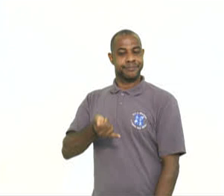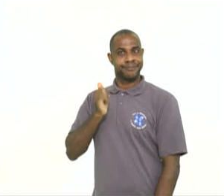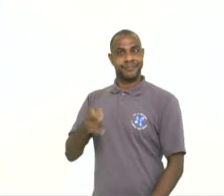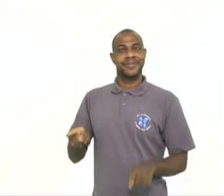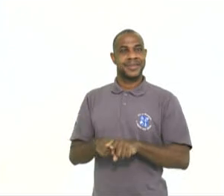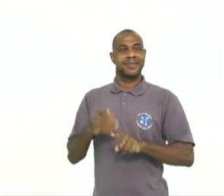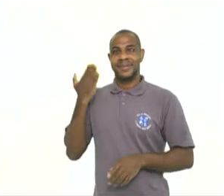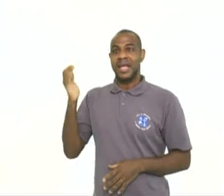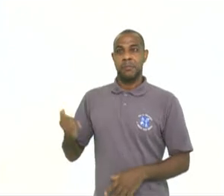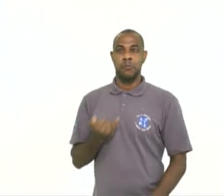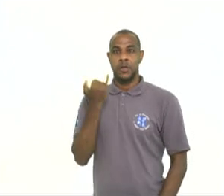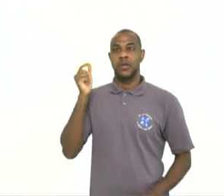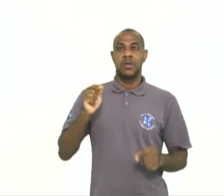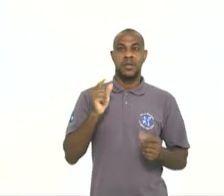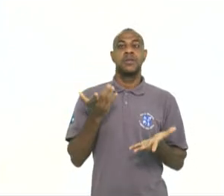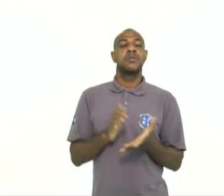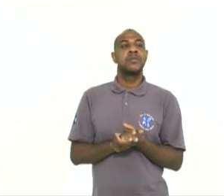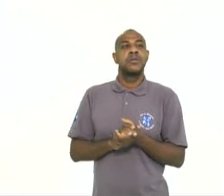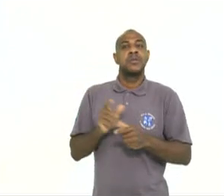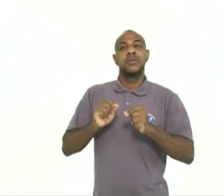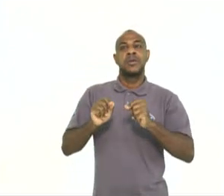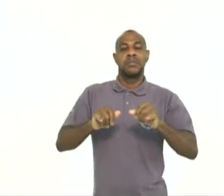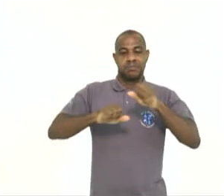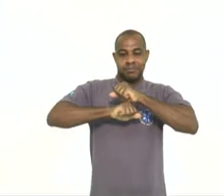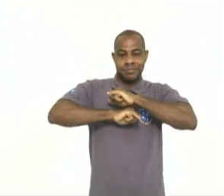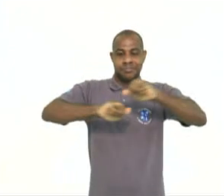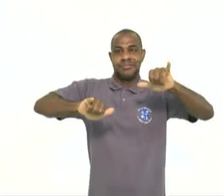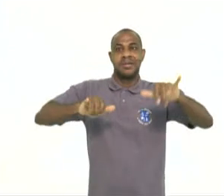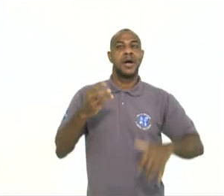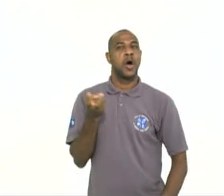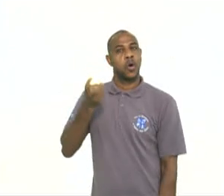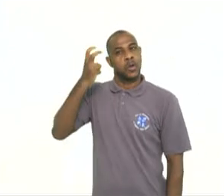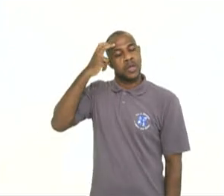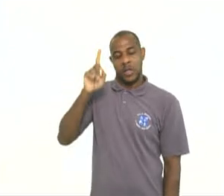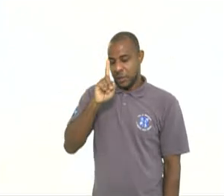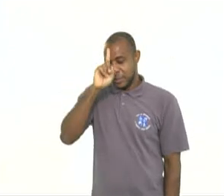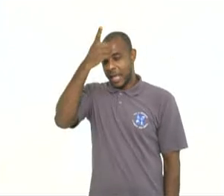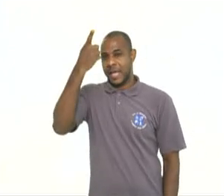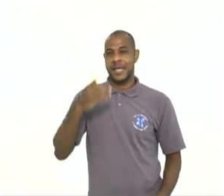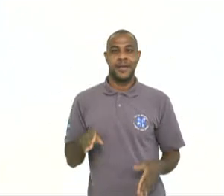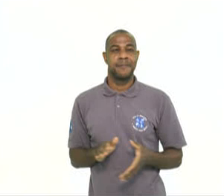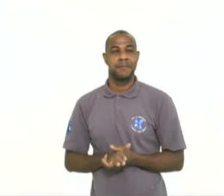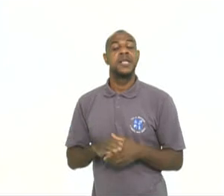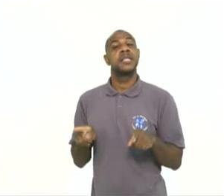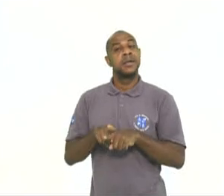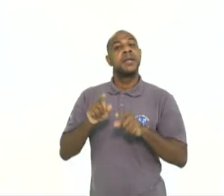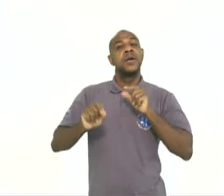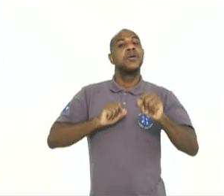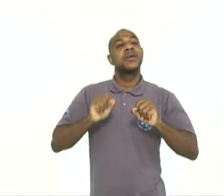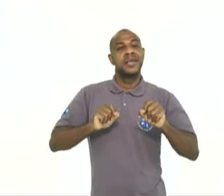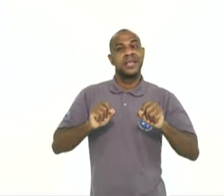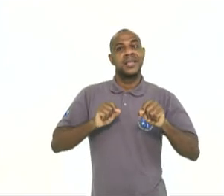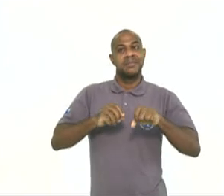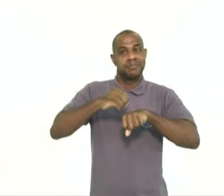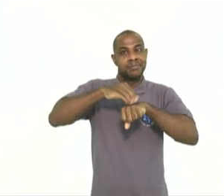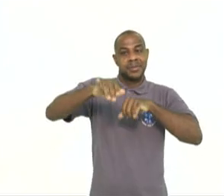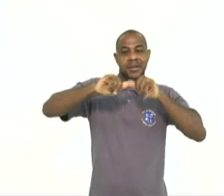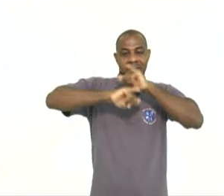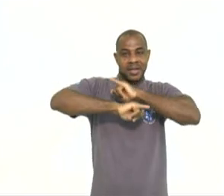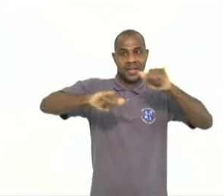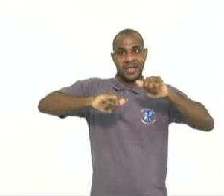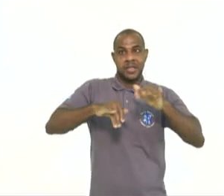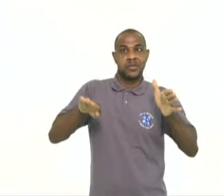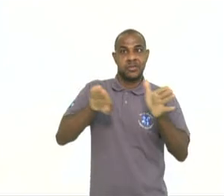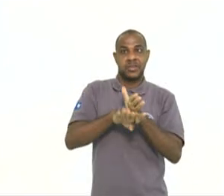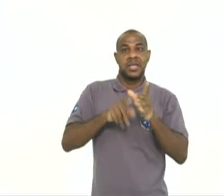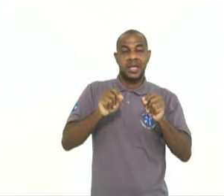é um importante meio de vinculação de propagação de cultura e ideias atualmente a questão da publicidade chega